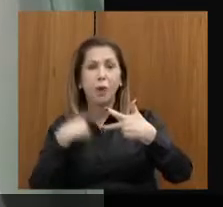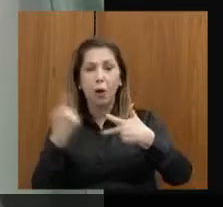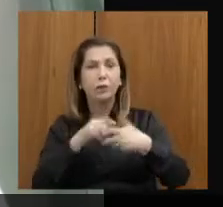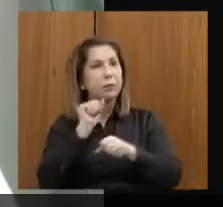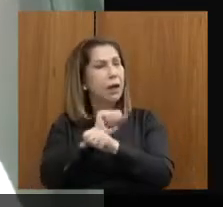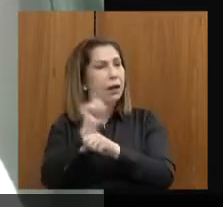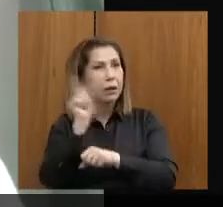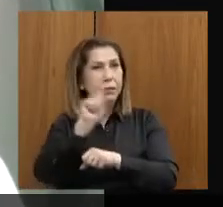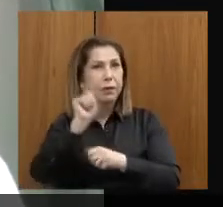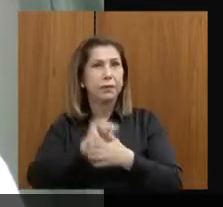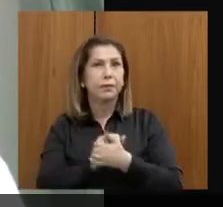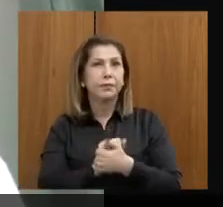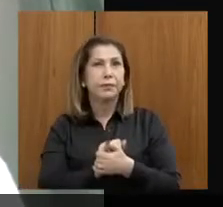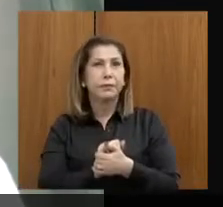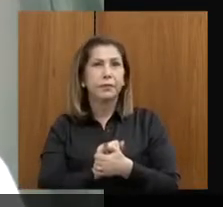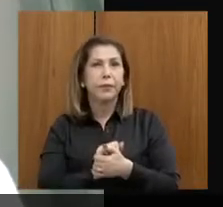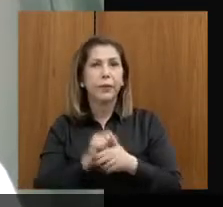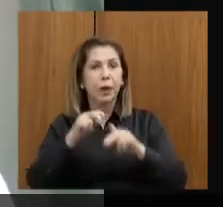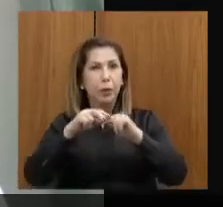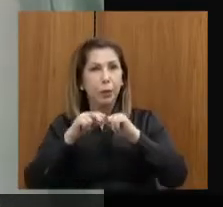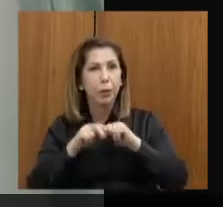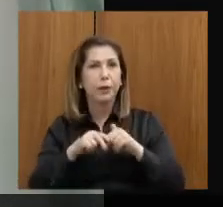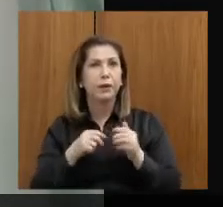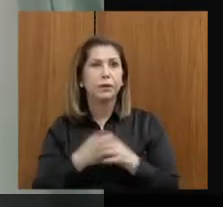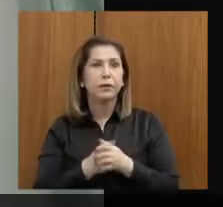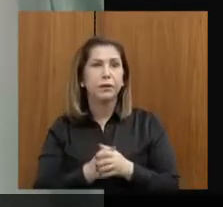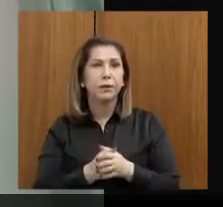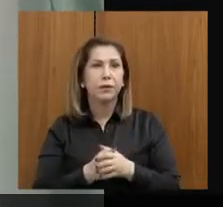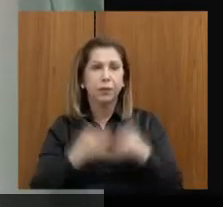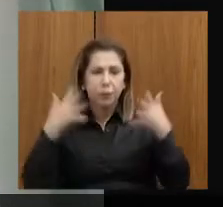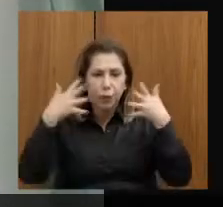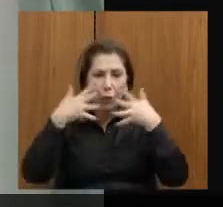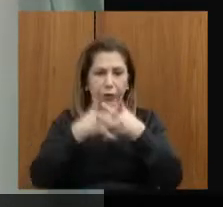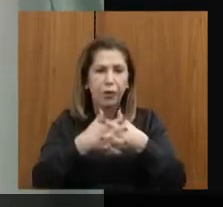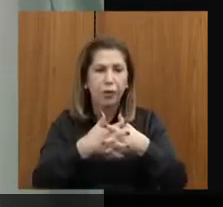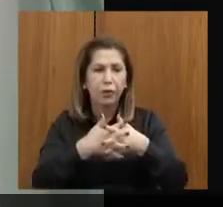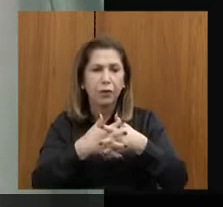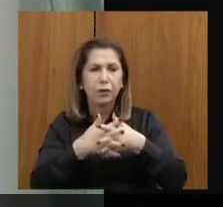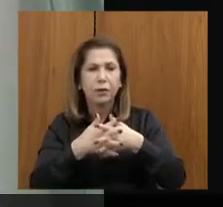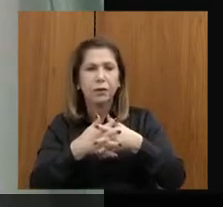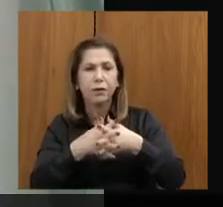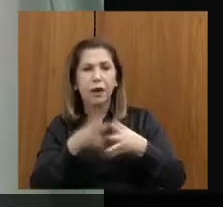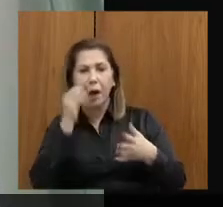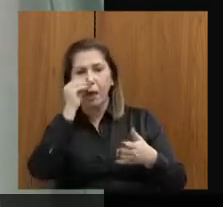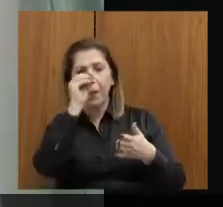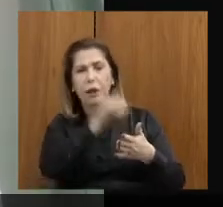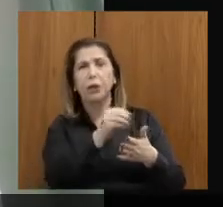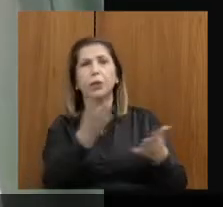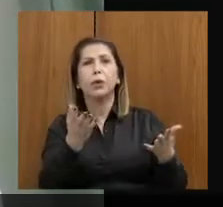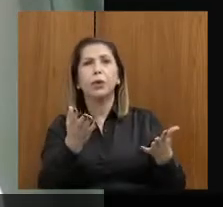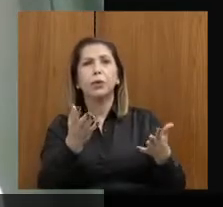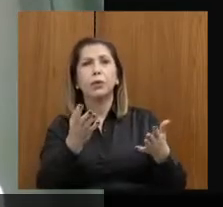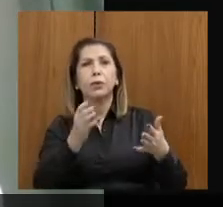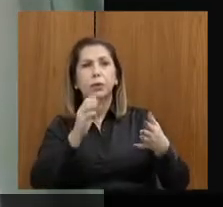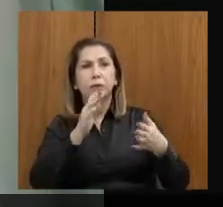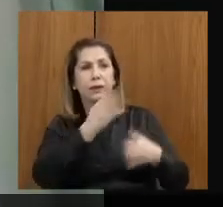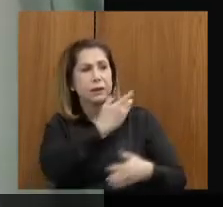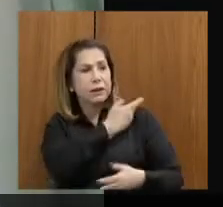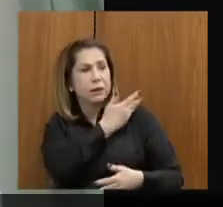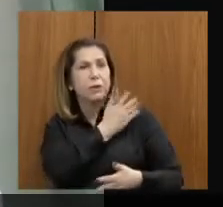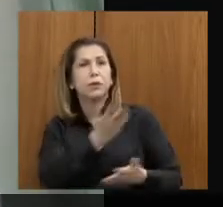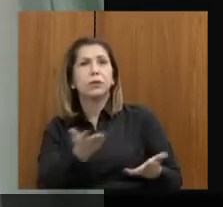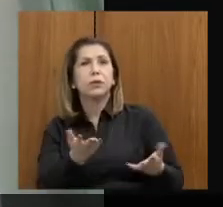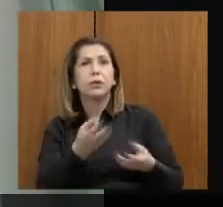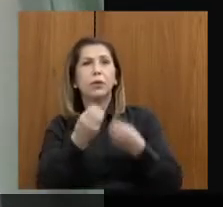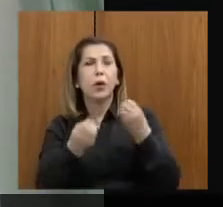parados não é diante desse quadro em causa abandono de exclusão é eu queria ter